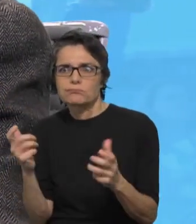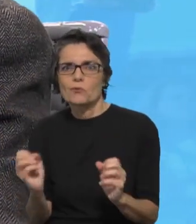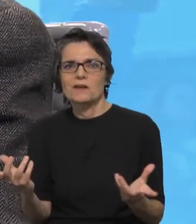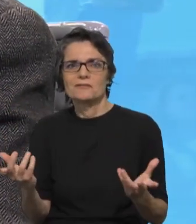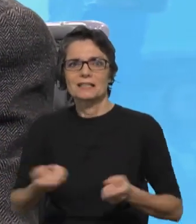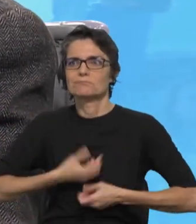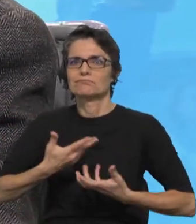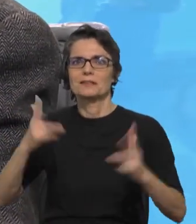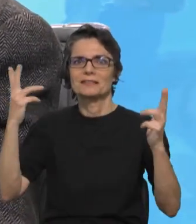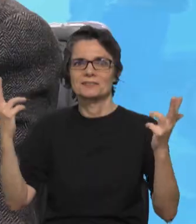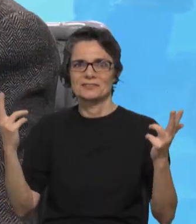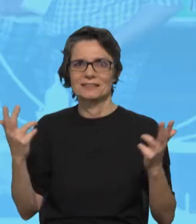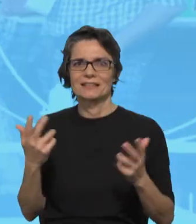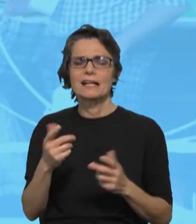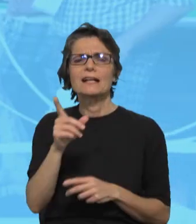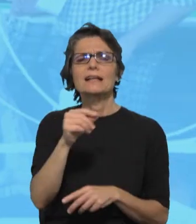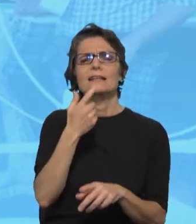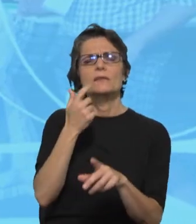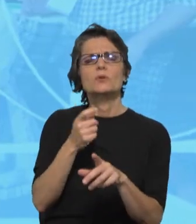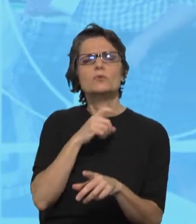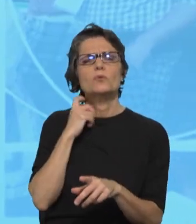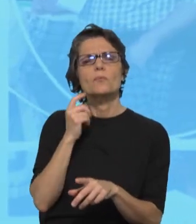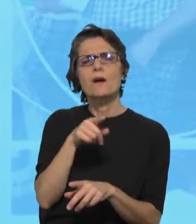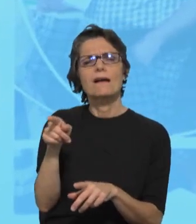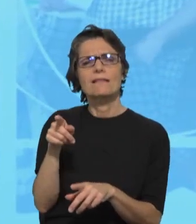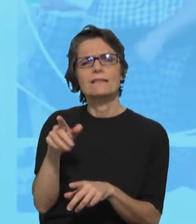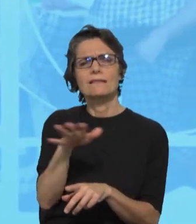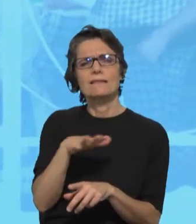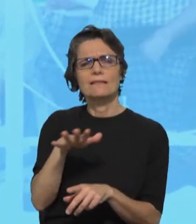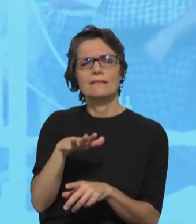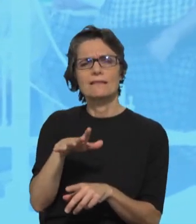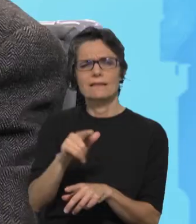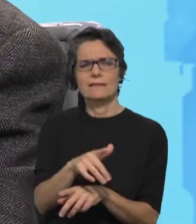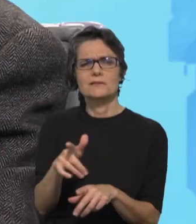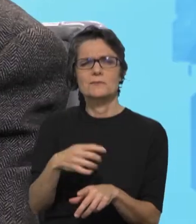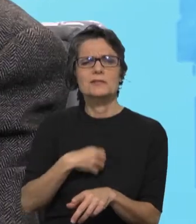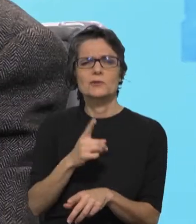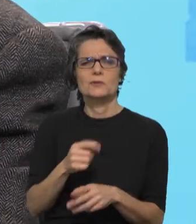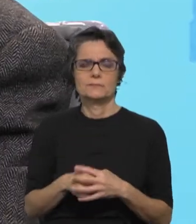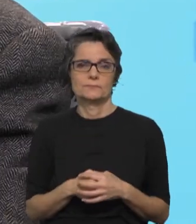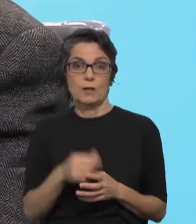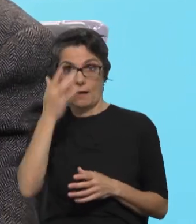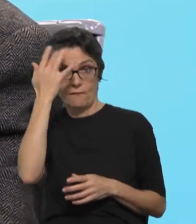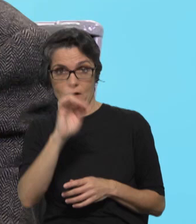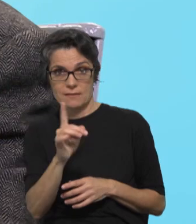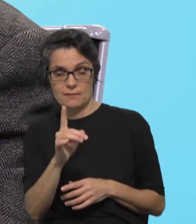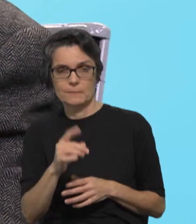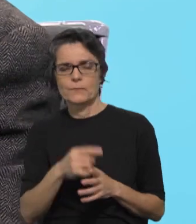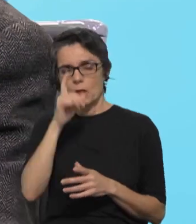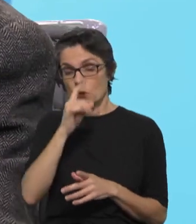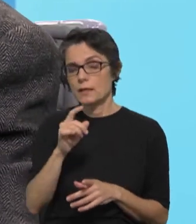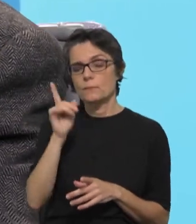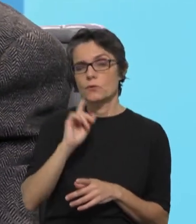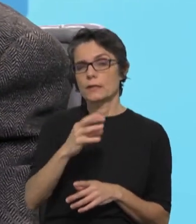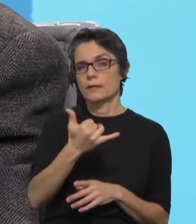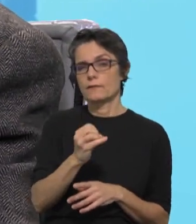escutar isso. E entre os sacerdotes do Patriarcado de Lisboa, qual é que era o sentimento? Isso não foi fácil. Olha, no dia 20 de maio há